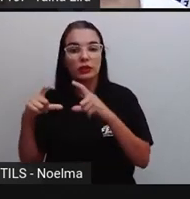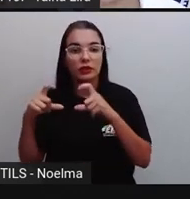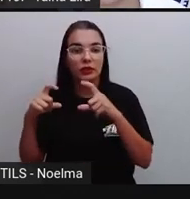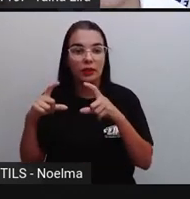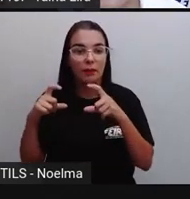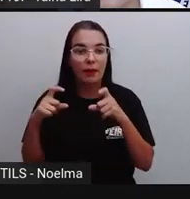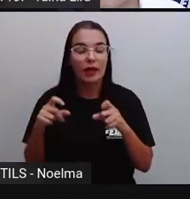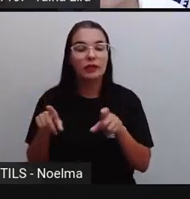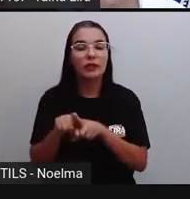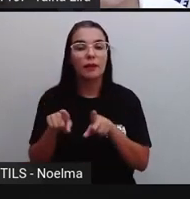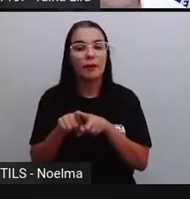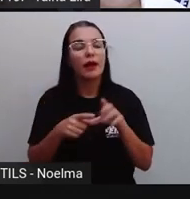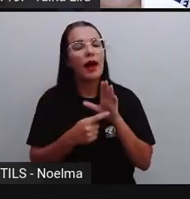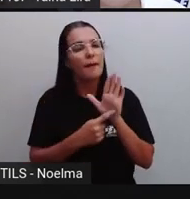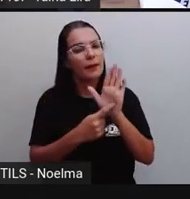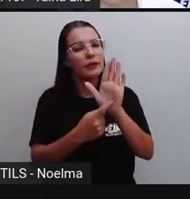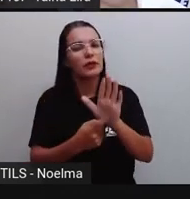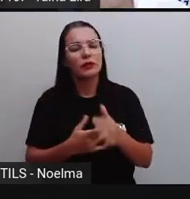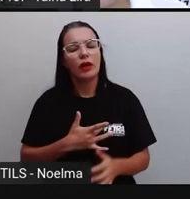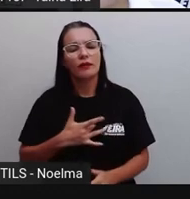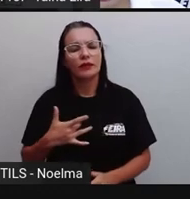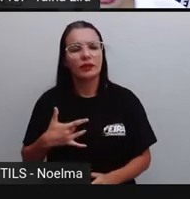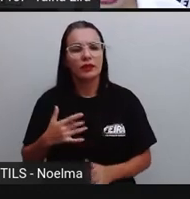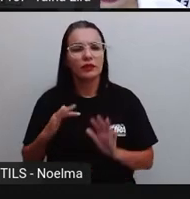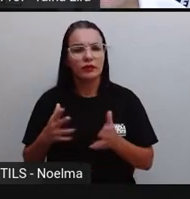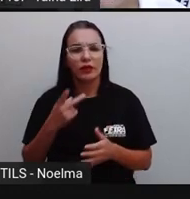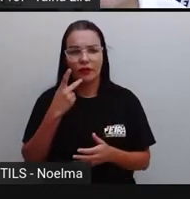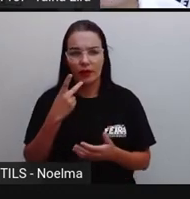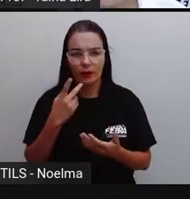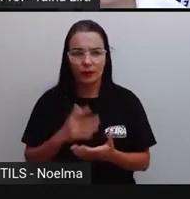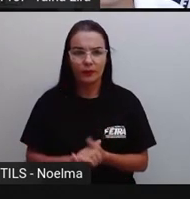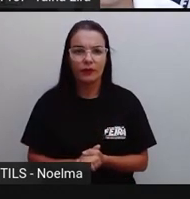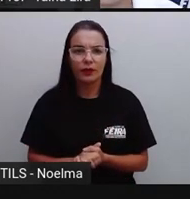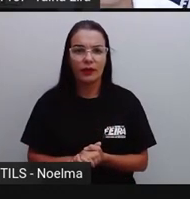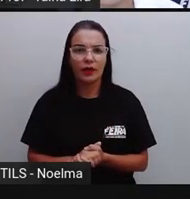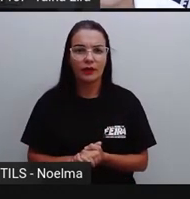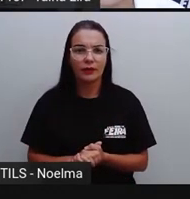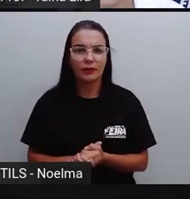que representem uma vida saudável, que a Pró já falou aqui, tá bom?